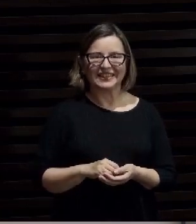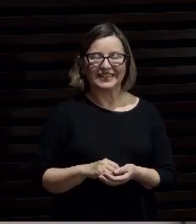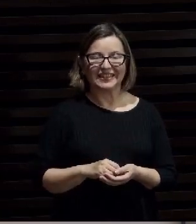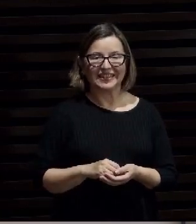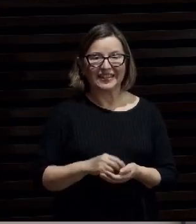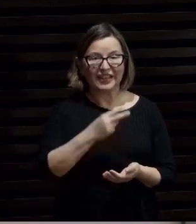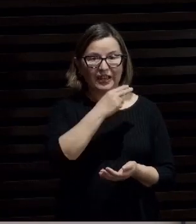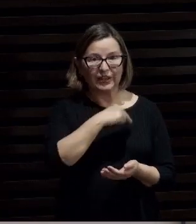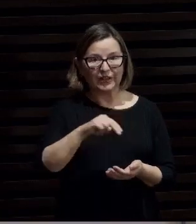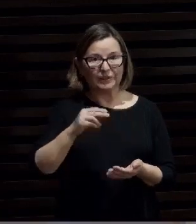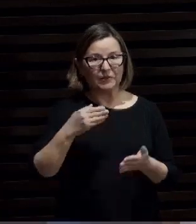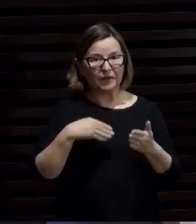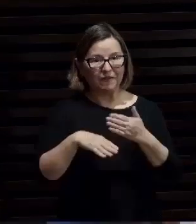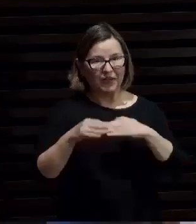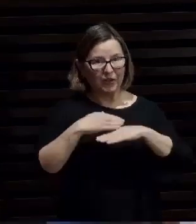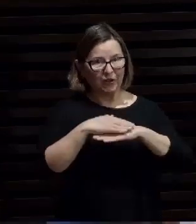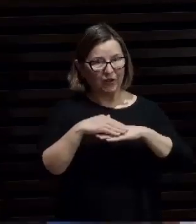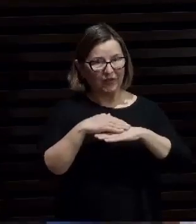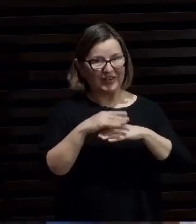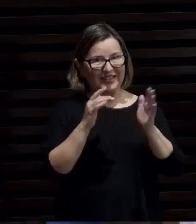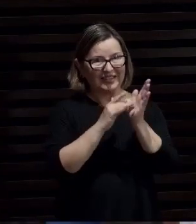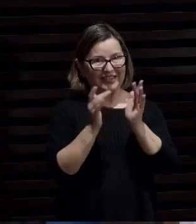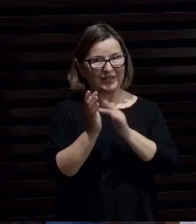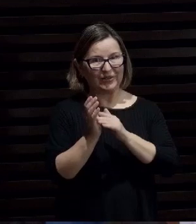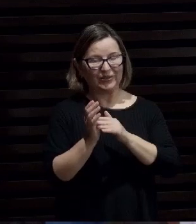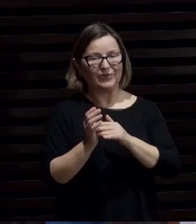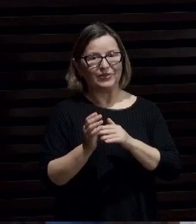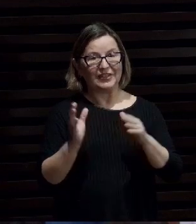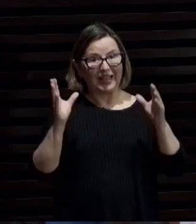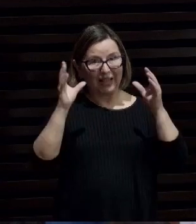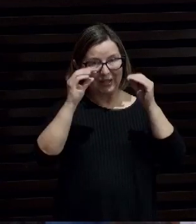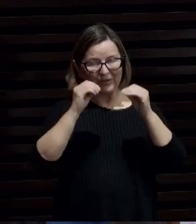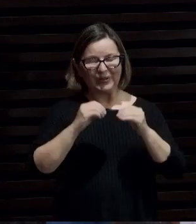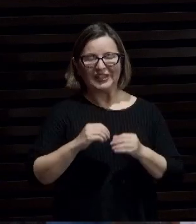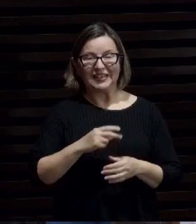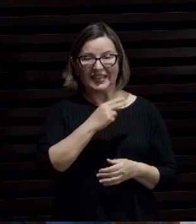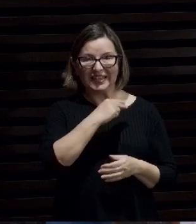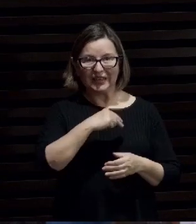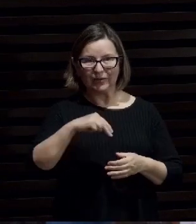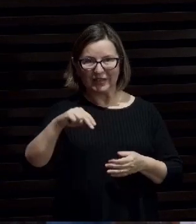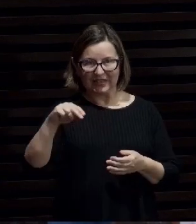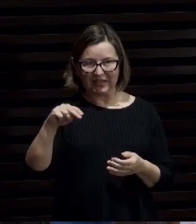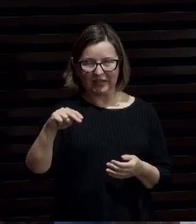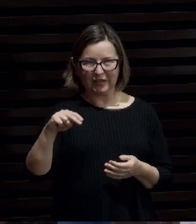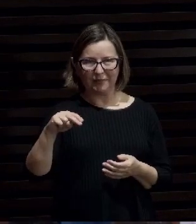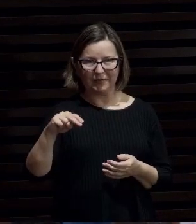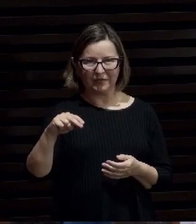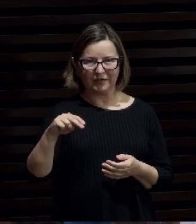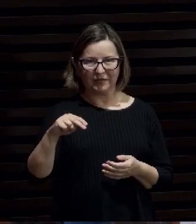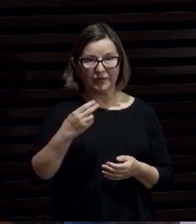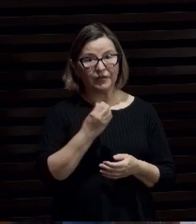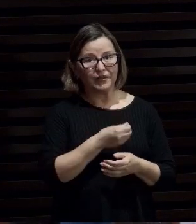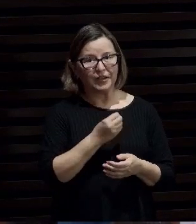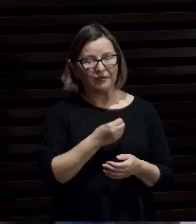meus amados, é uma figura, Nicodemos é uma figura de um homem que, estando nas trevas deste mundo, mergulhado